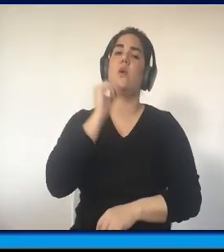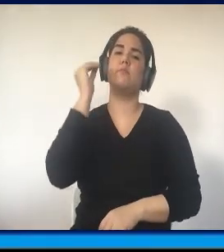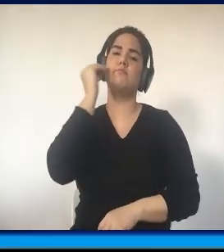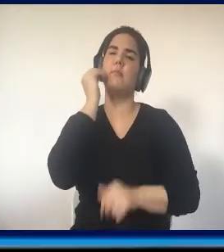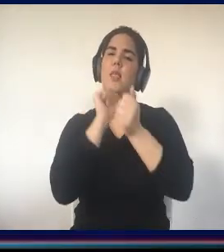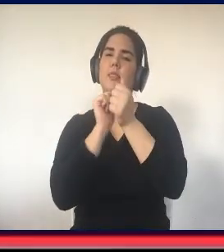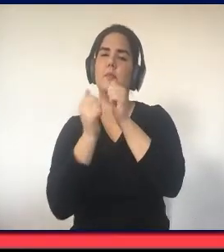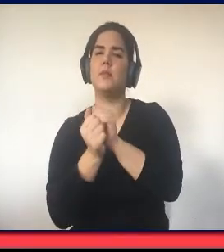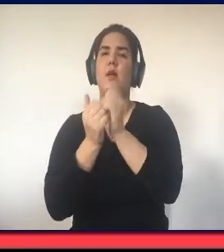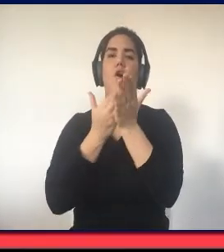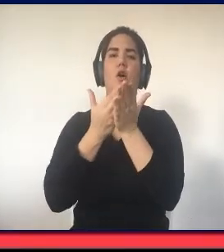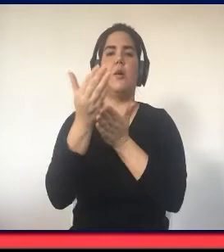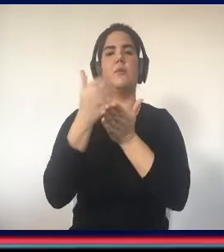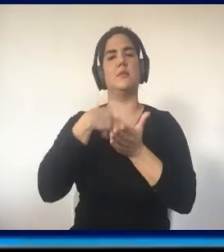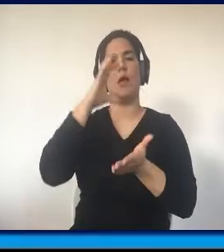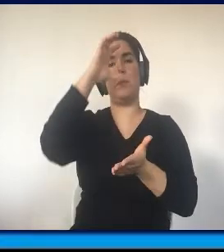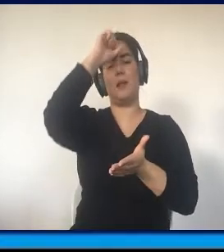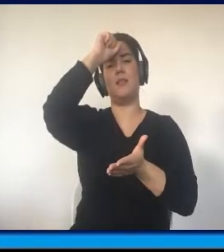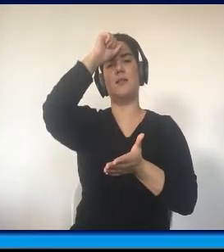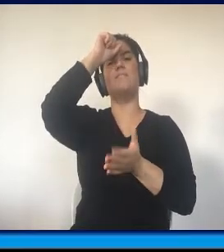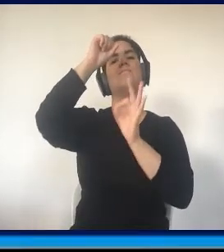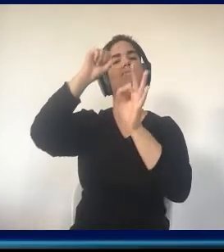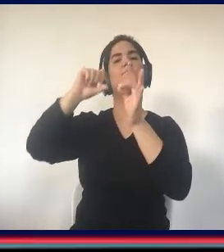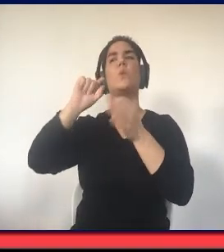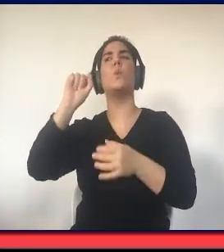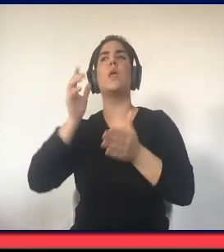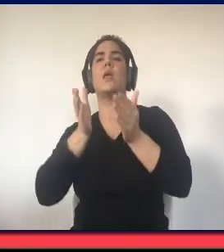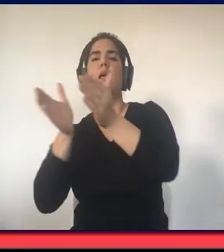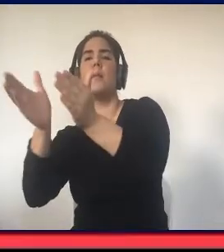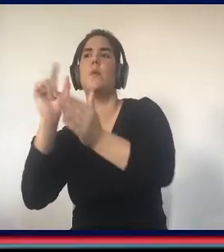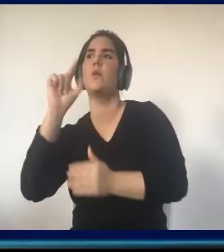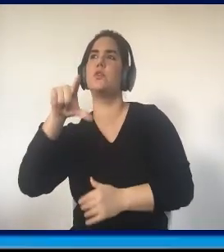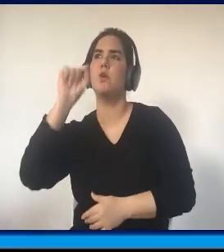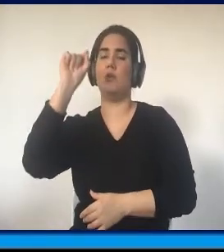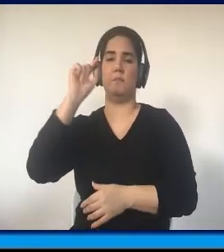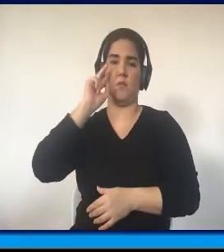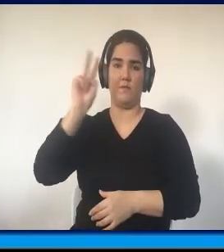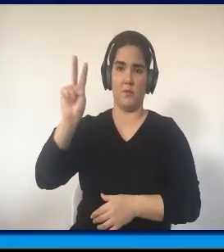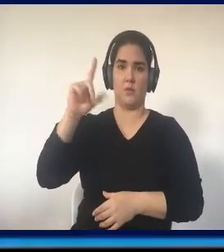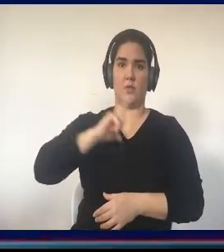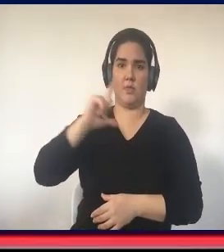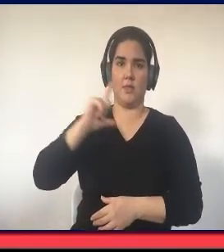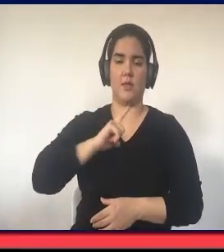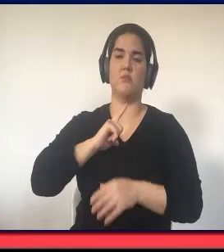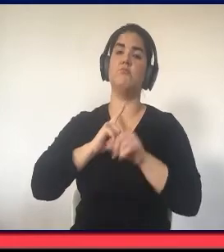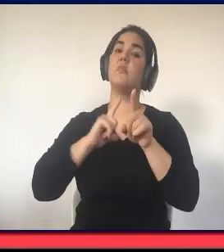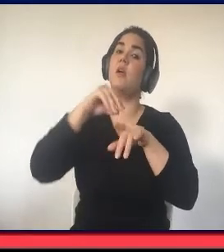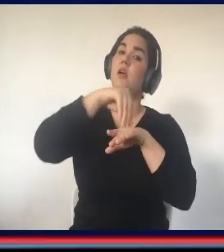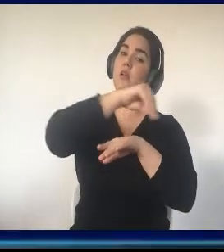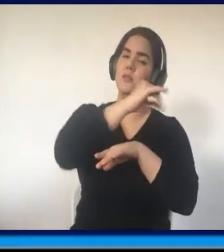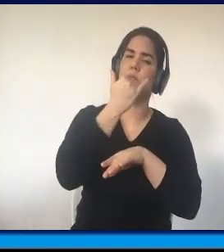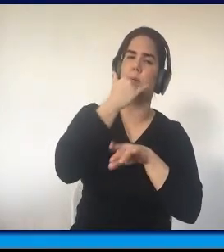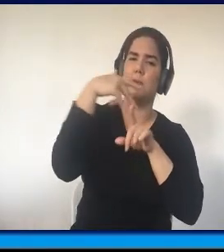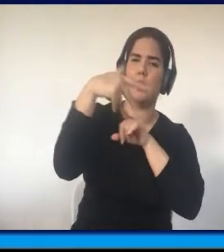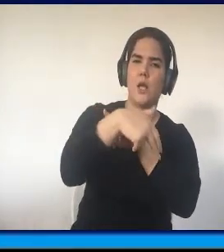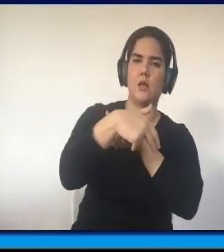para entender, opa, para onde eu vou agora? Eu vi o último dado... Mas a gente tem que tomar cuidado, desculpa cortar, Kleber. Uber, cara, o